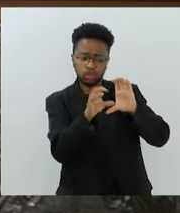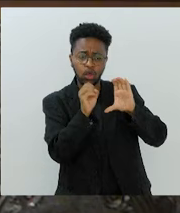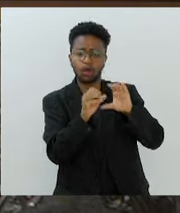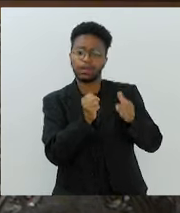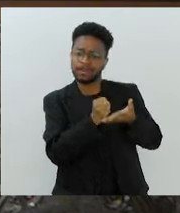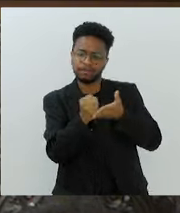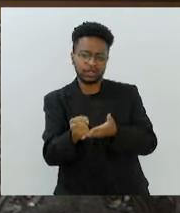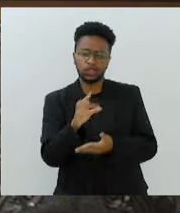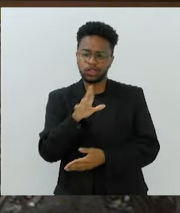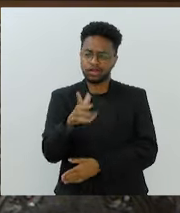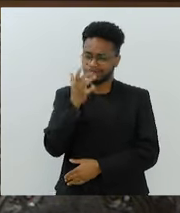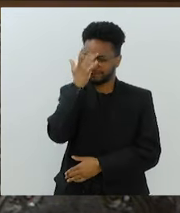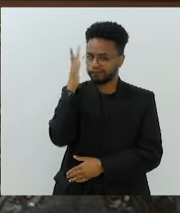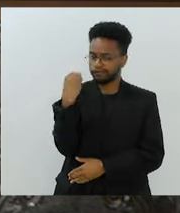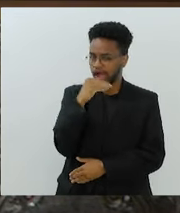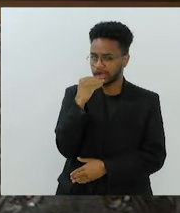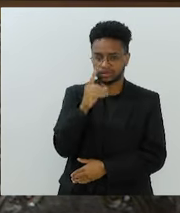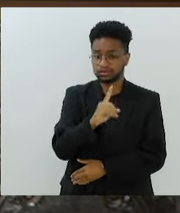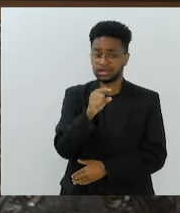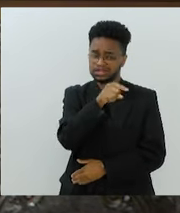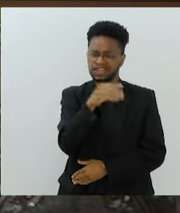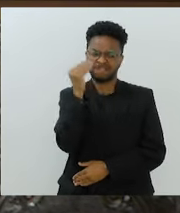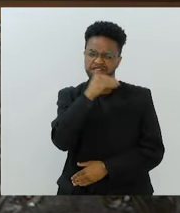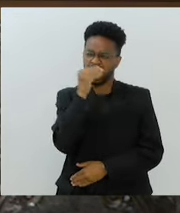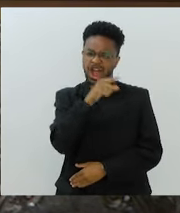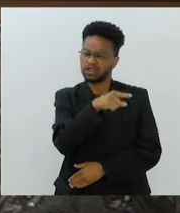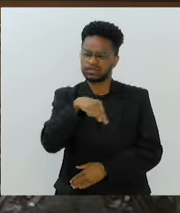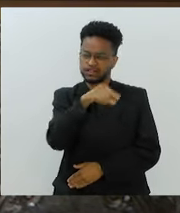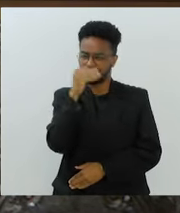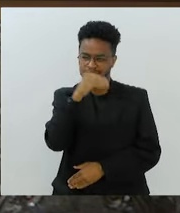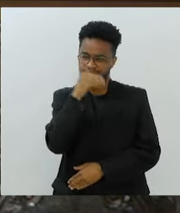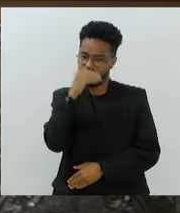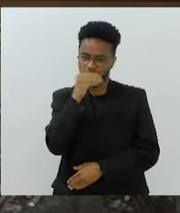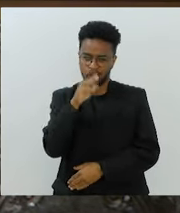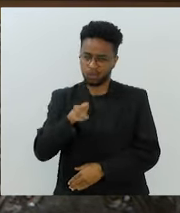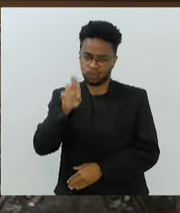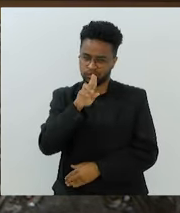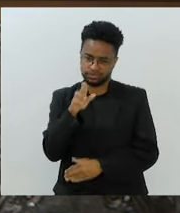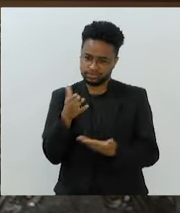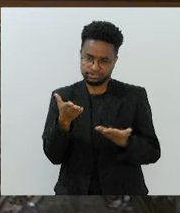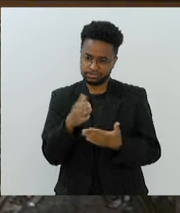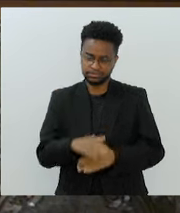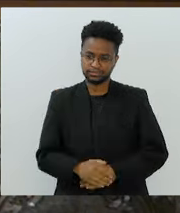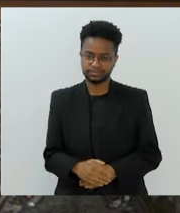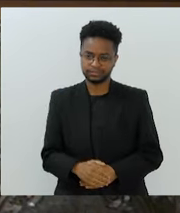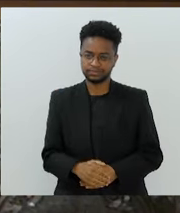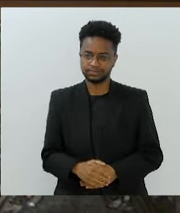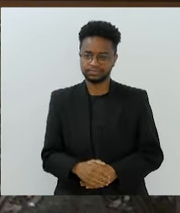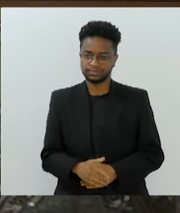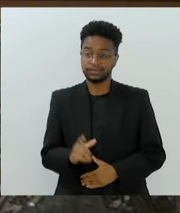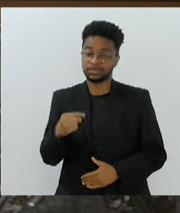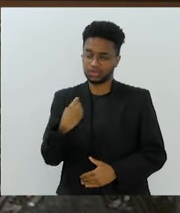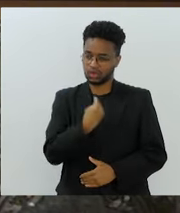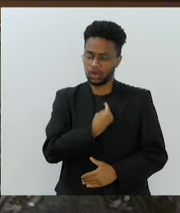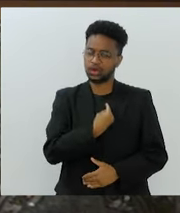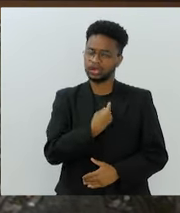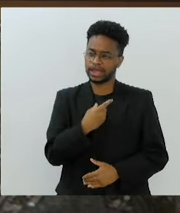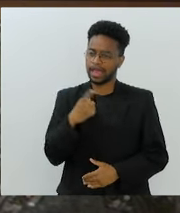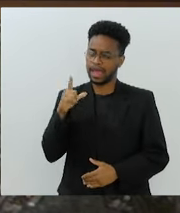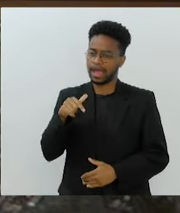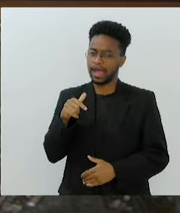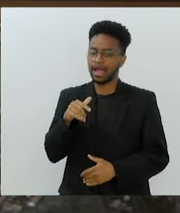essa. Isso aqui é para os fracos, né? Isso aqui é para o Nutella, né? Aqui a gente vem da